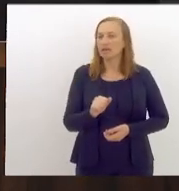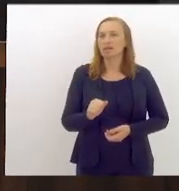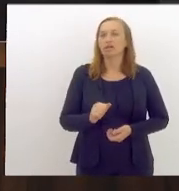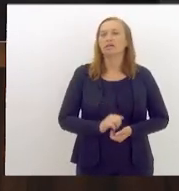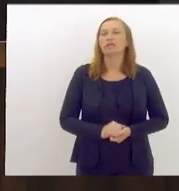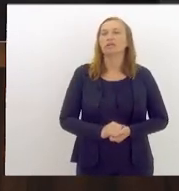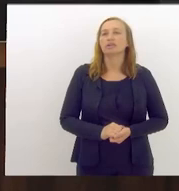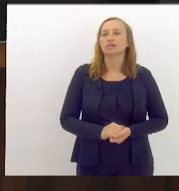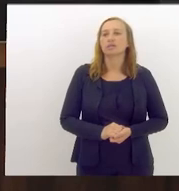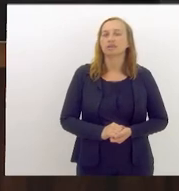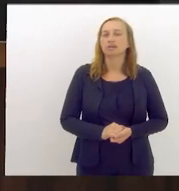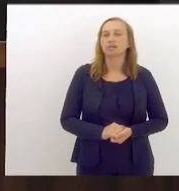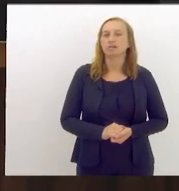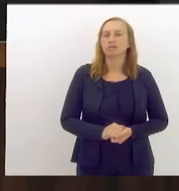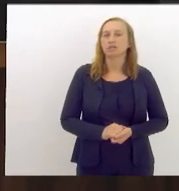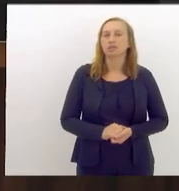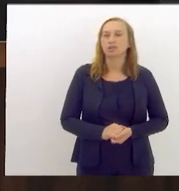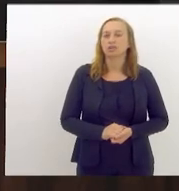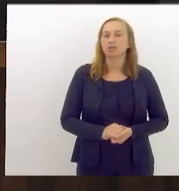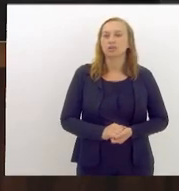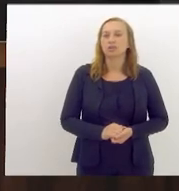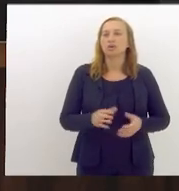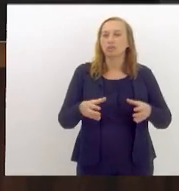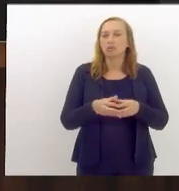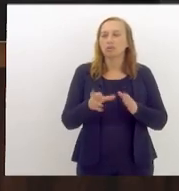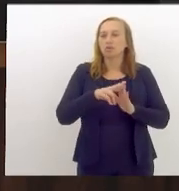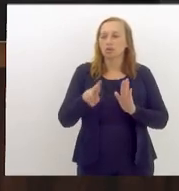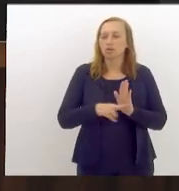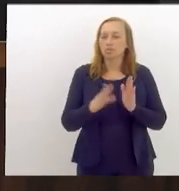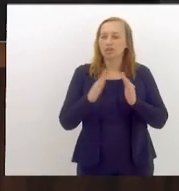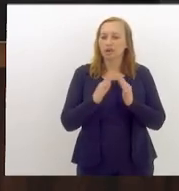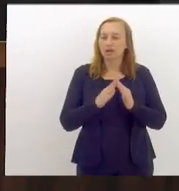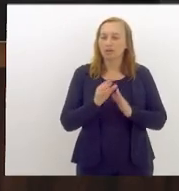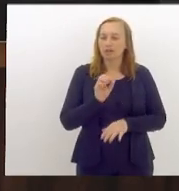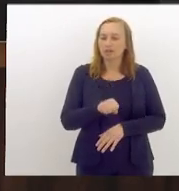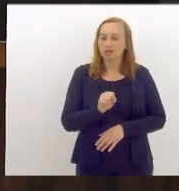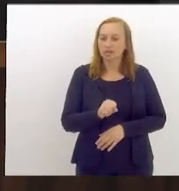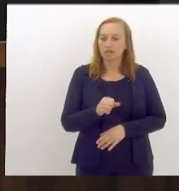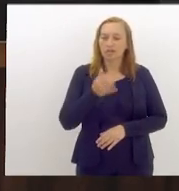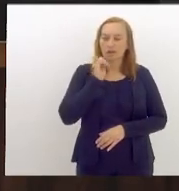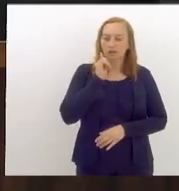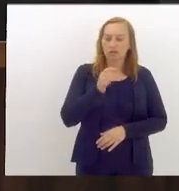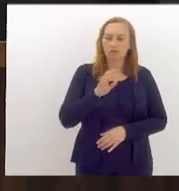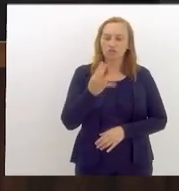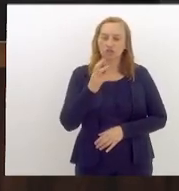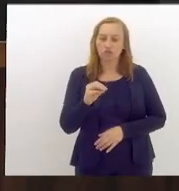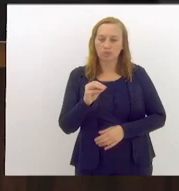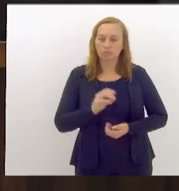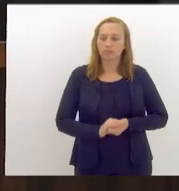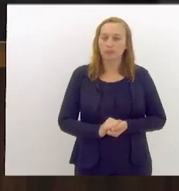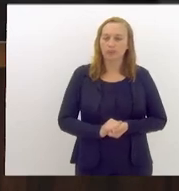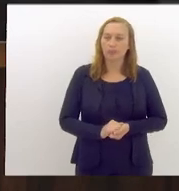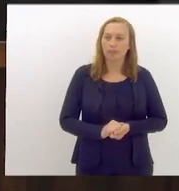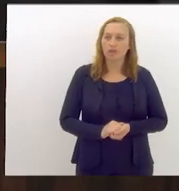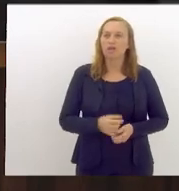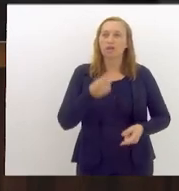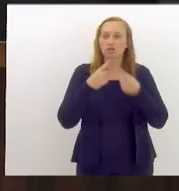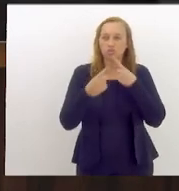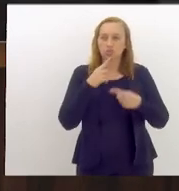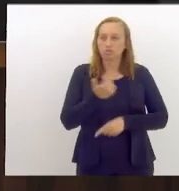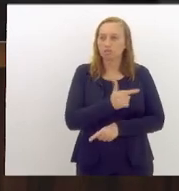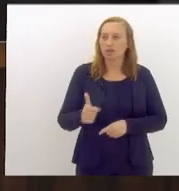Silva Lívia do chiquinhos proporções interna favorável Pampulha em